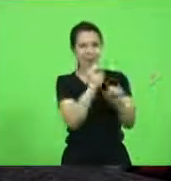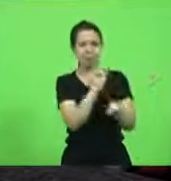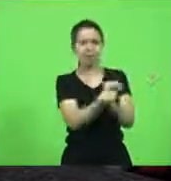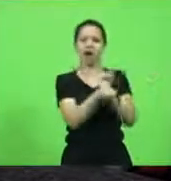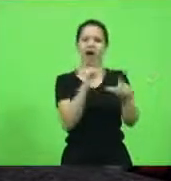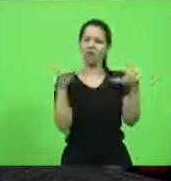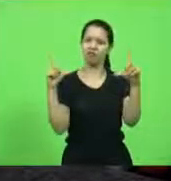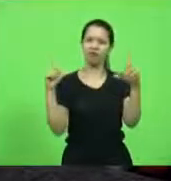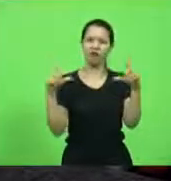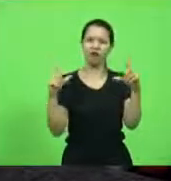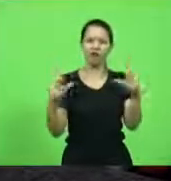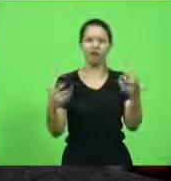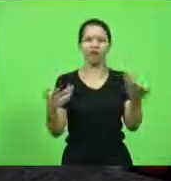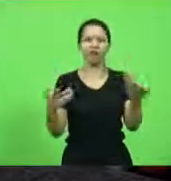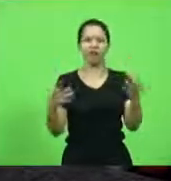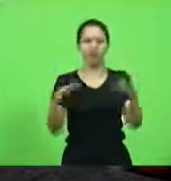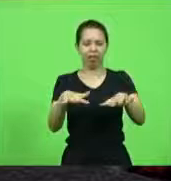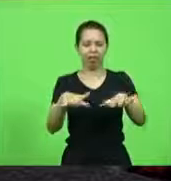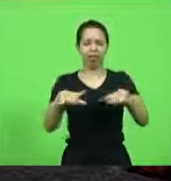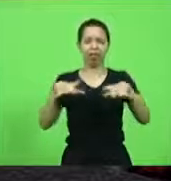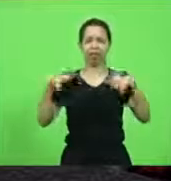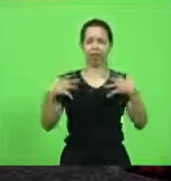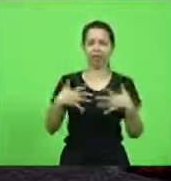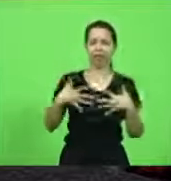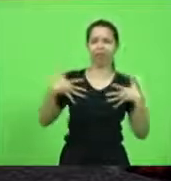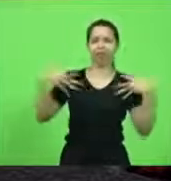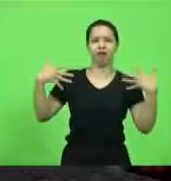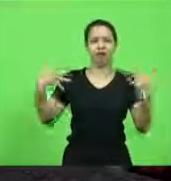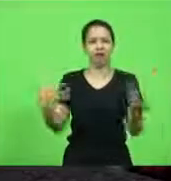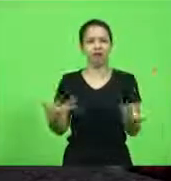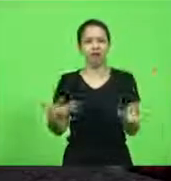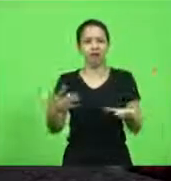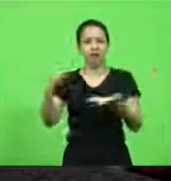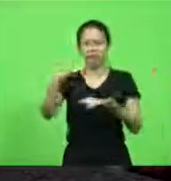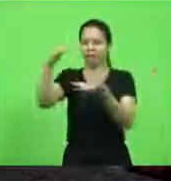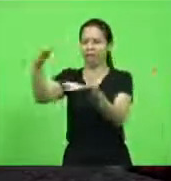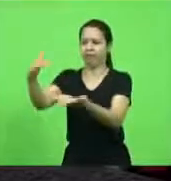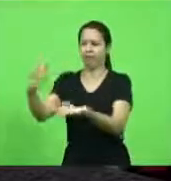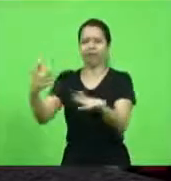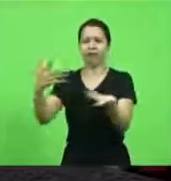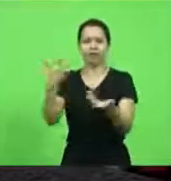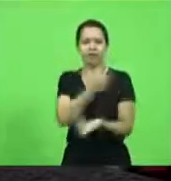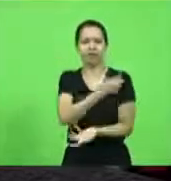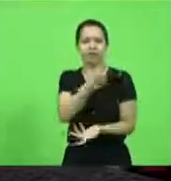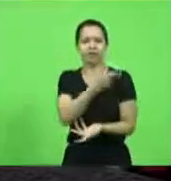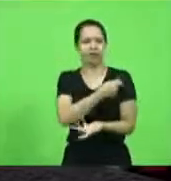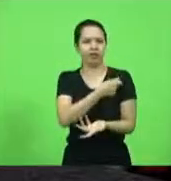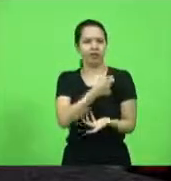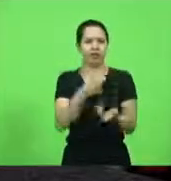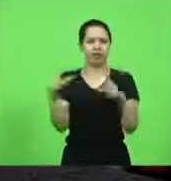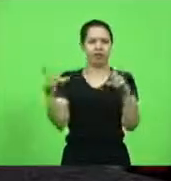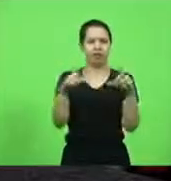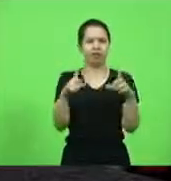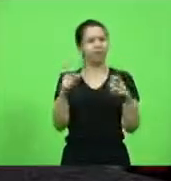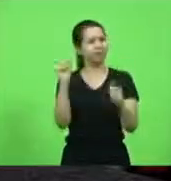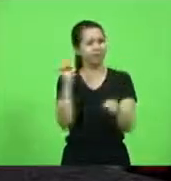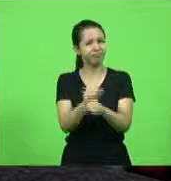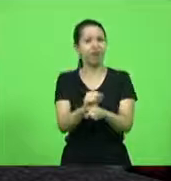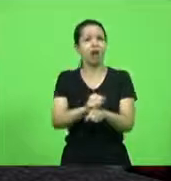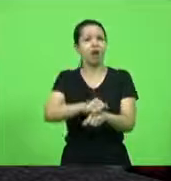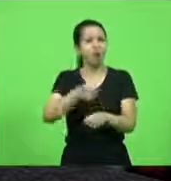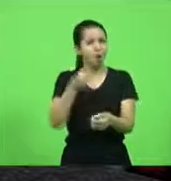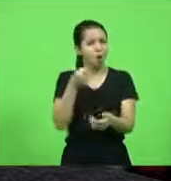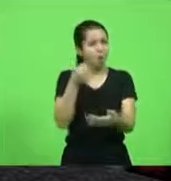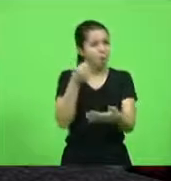de solenidade, de recebimento de dose de vacina, vamos vacinar. Vamos comprar